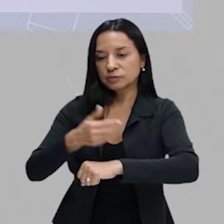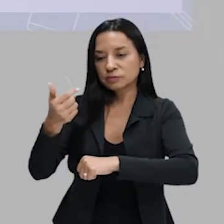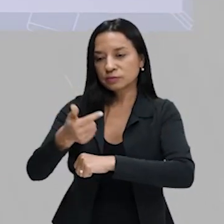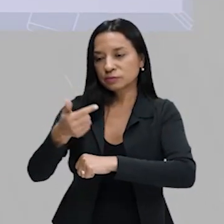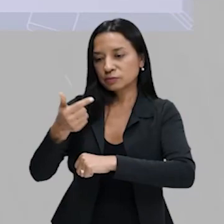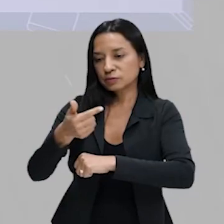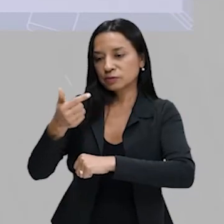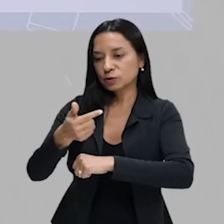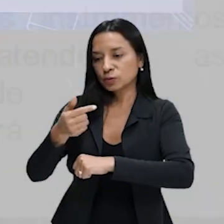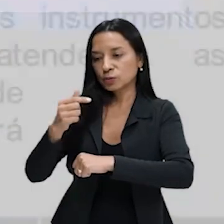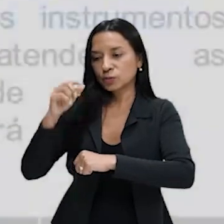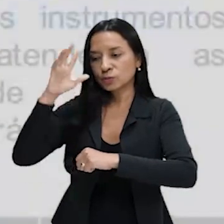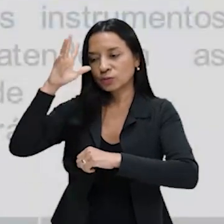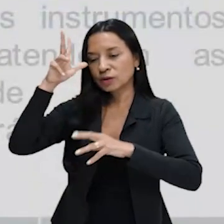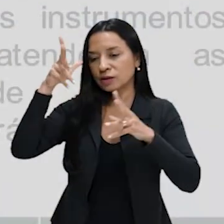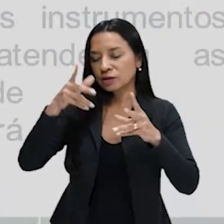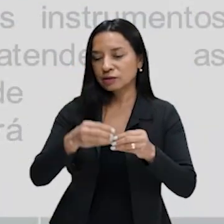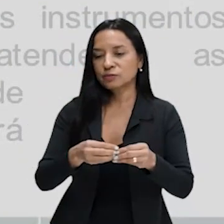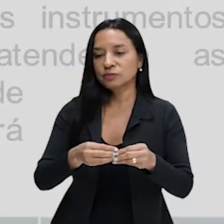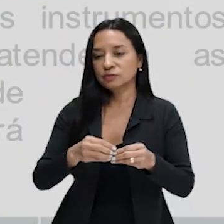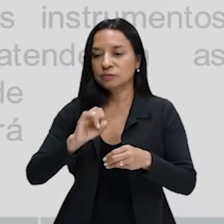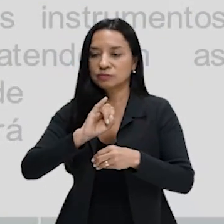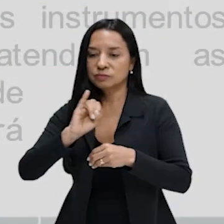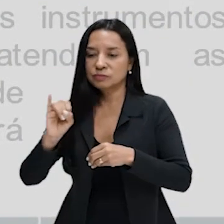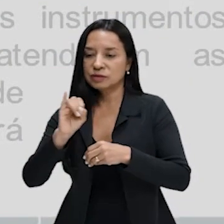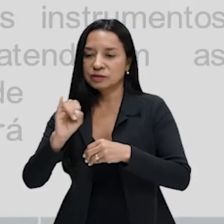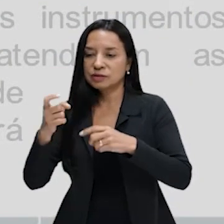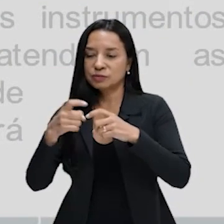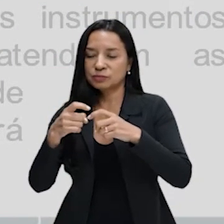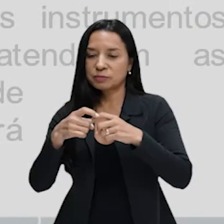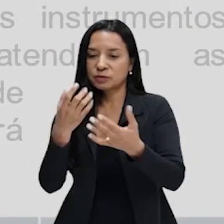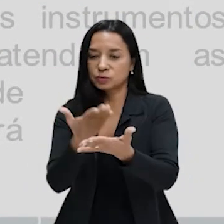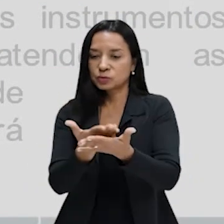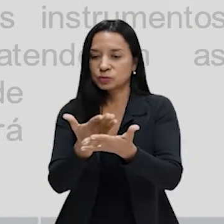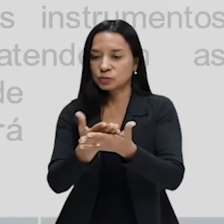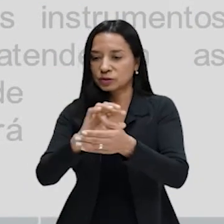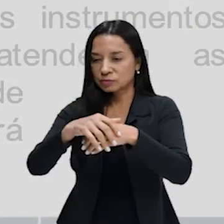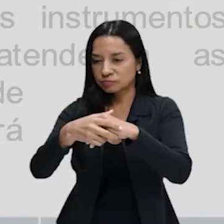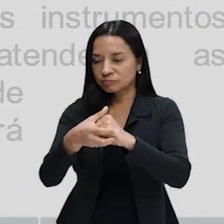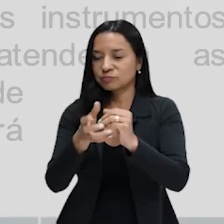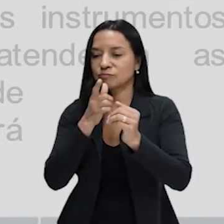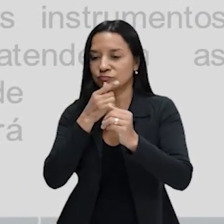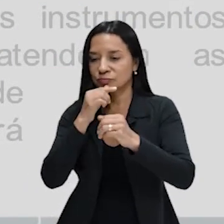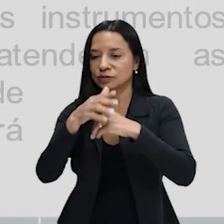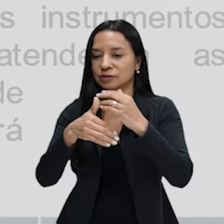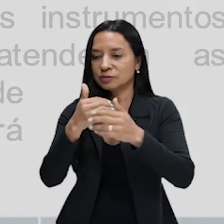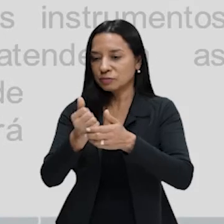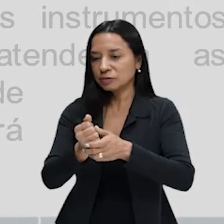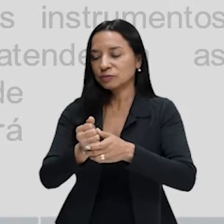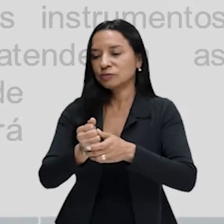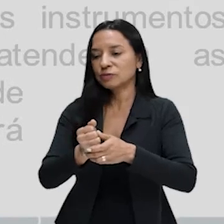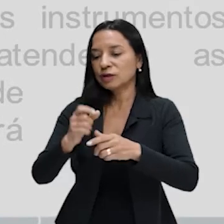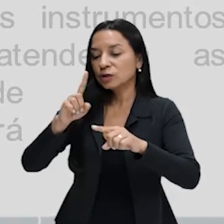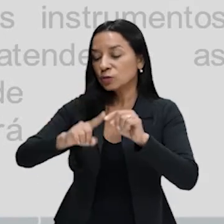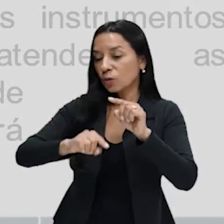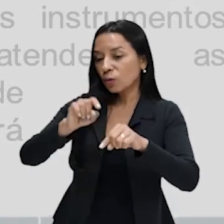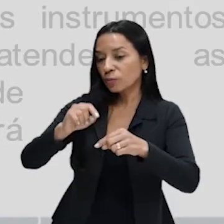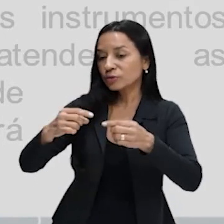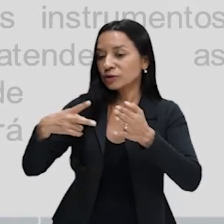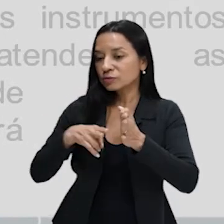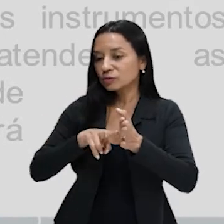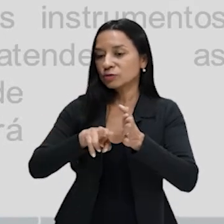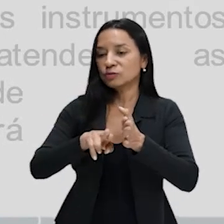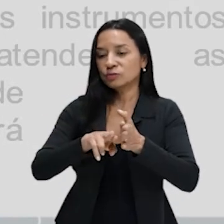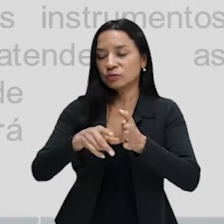segunda dedução. Qual foi? Se os médicos e estudantes lavassem as mãos e os instrumentos cirúrgicos